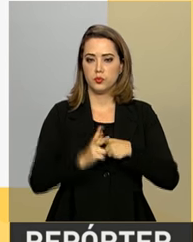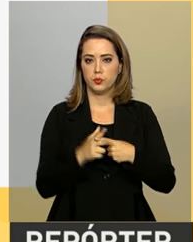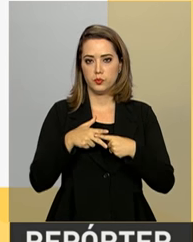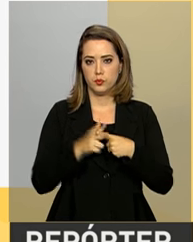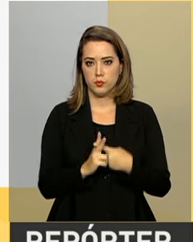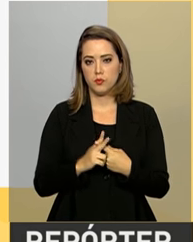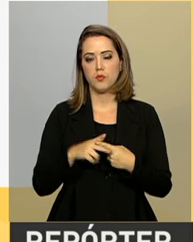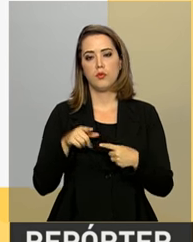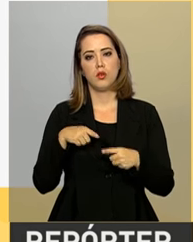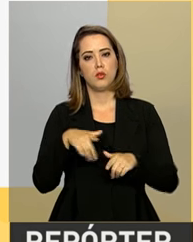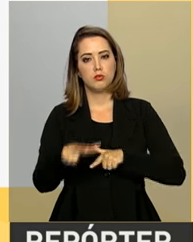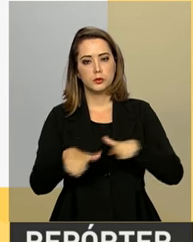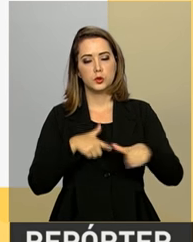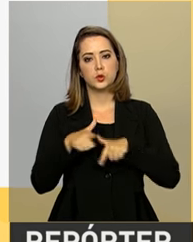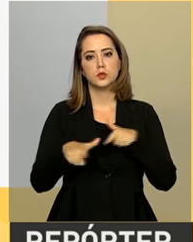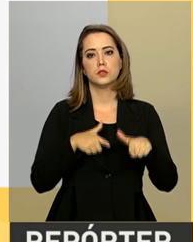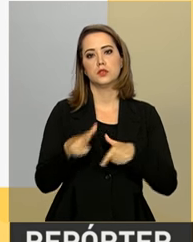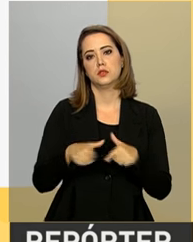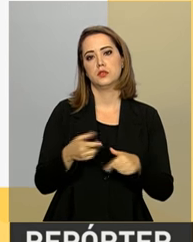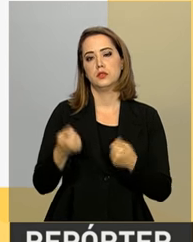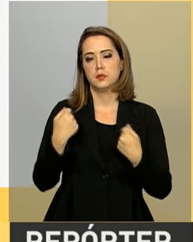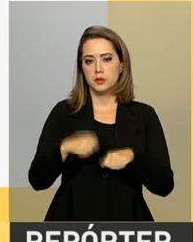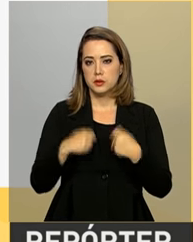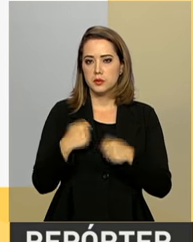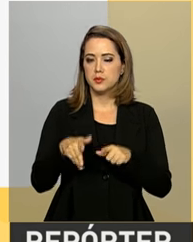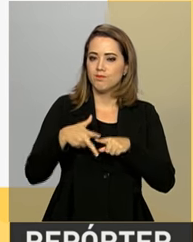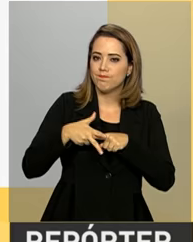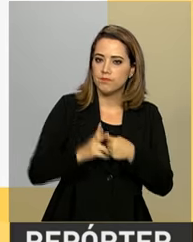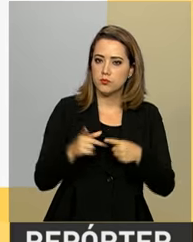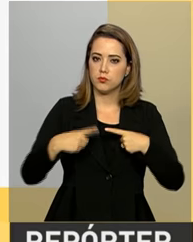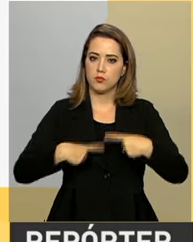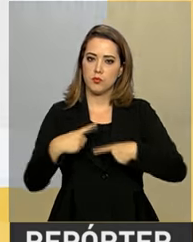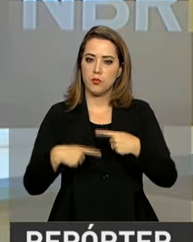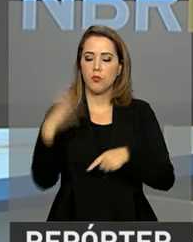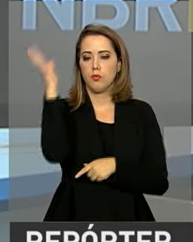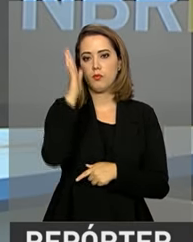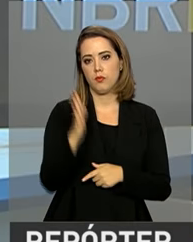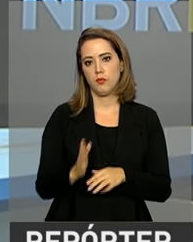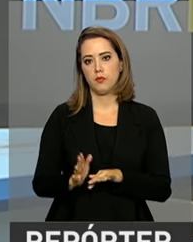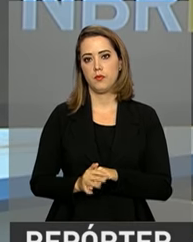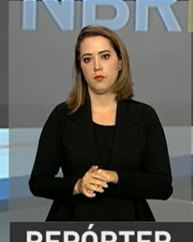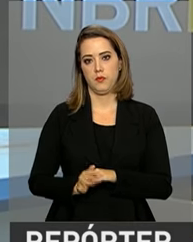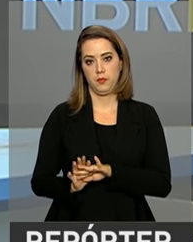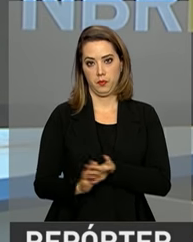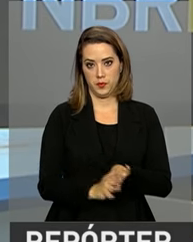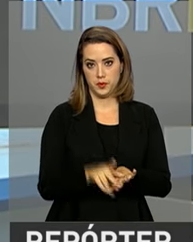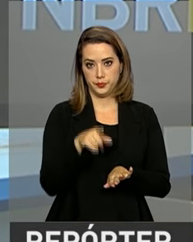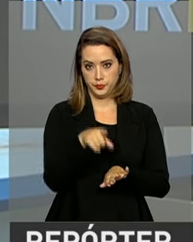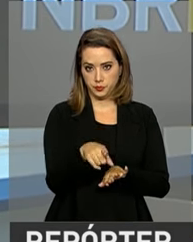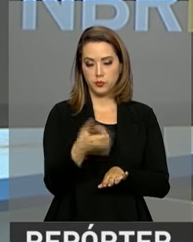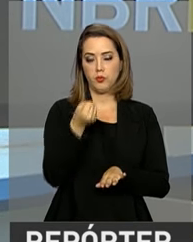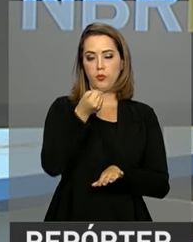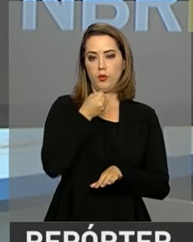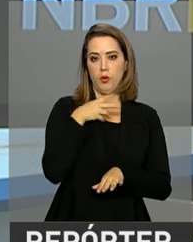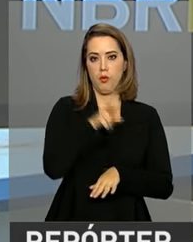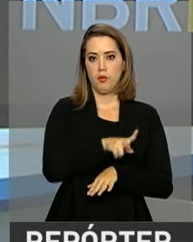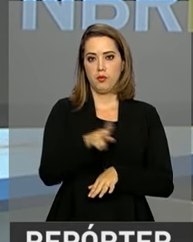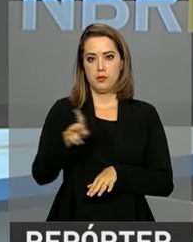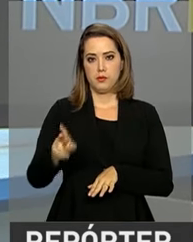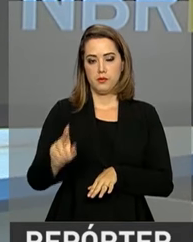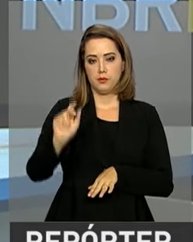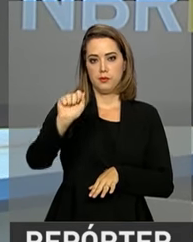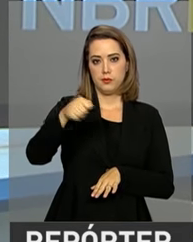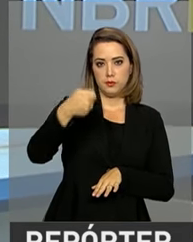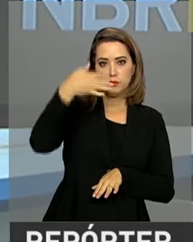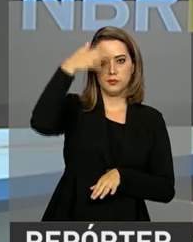dessa ação que gere uma reforma política no país. E ainda sobre a entrevista à Rádio Estadão, o presidente